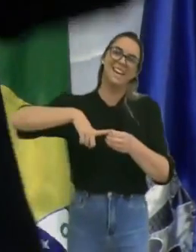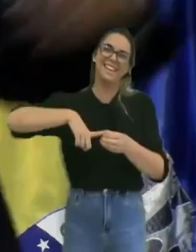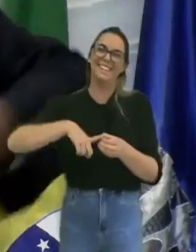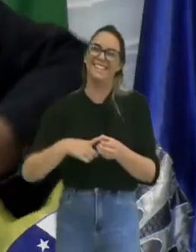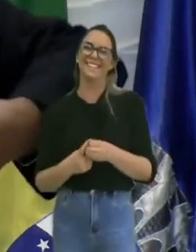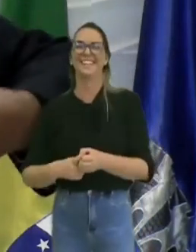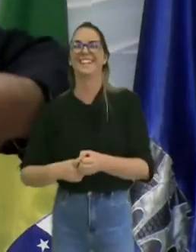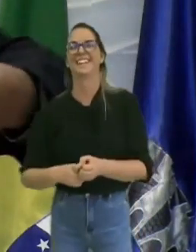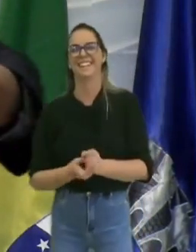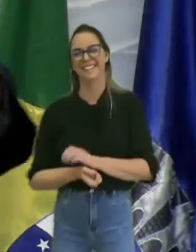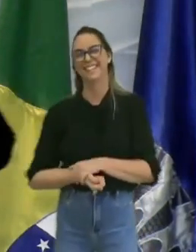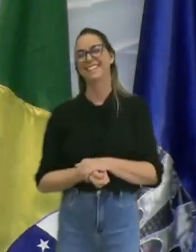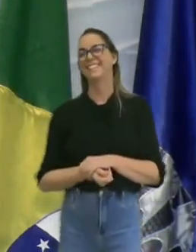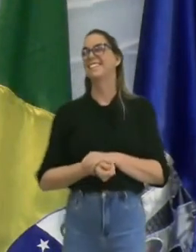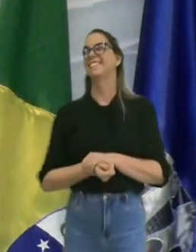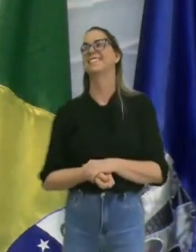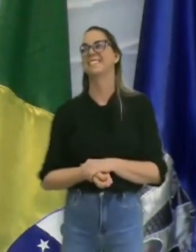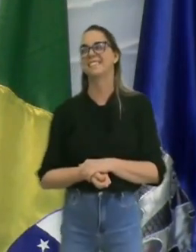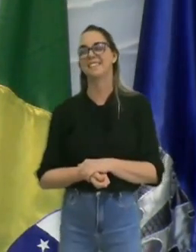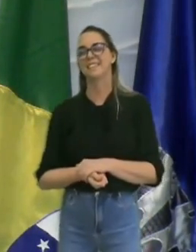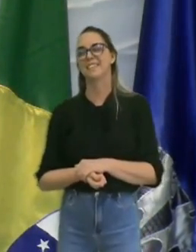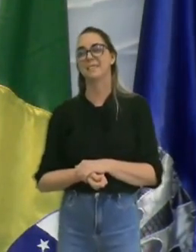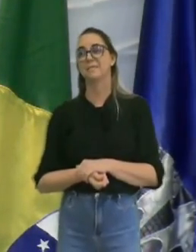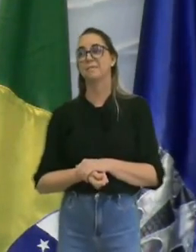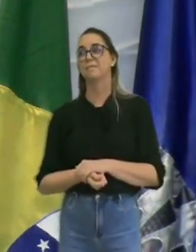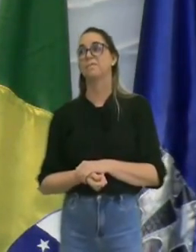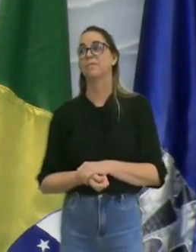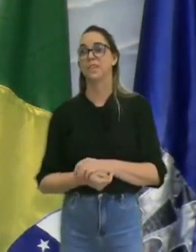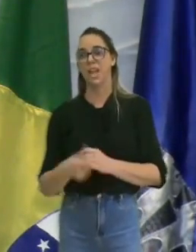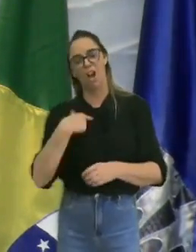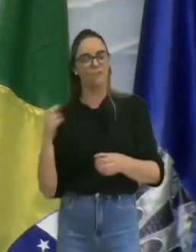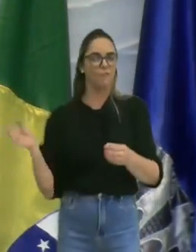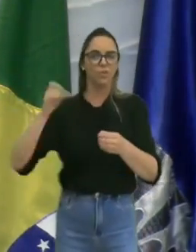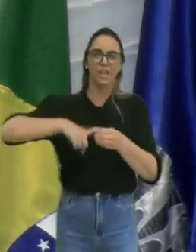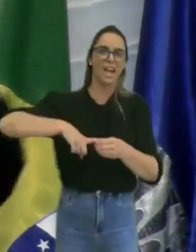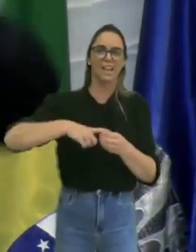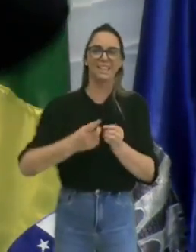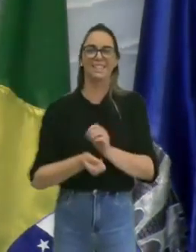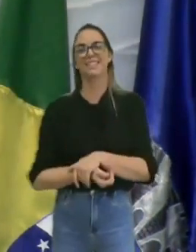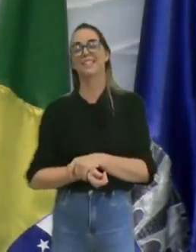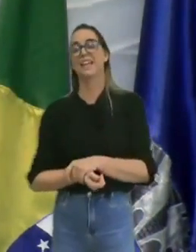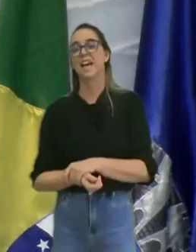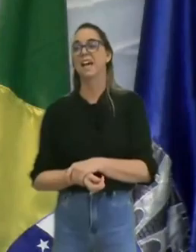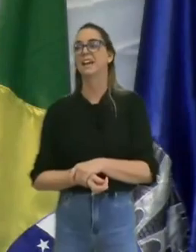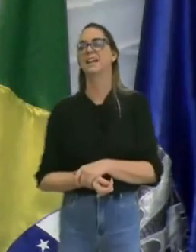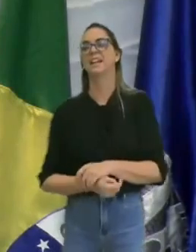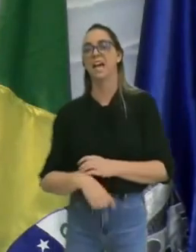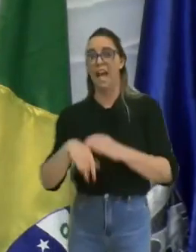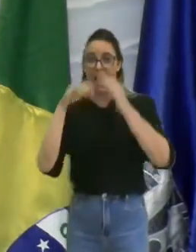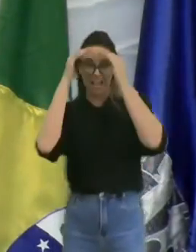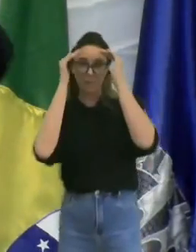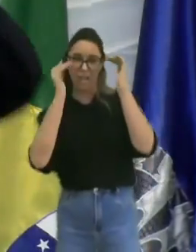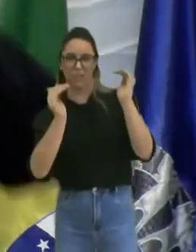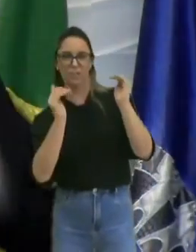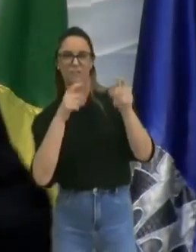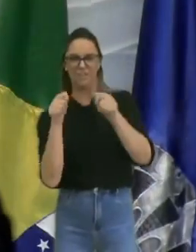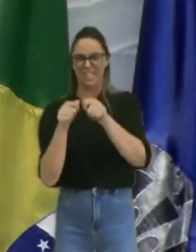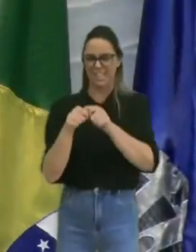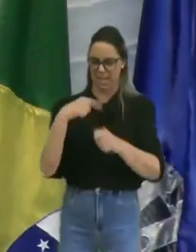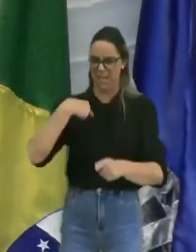Voltei! A máquina mortífera voltou! Isso é falta de respeito fazer isso, meu